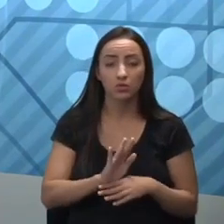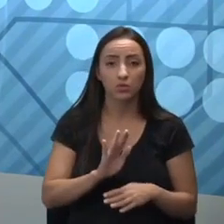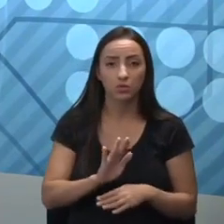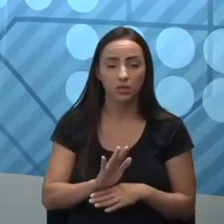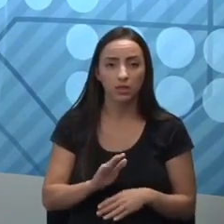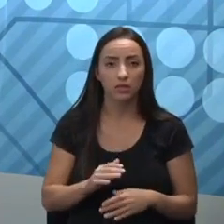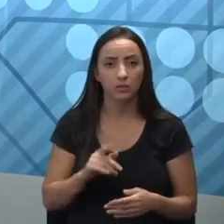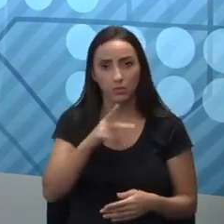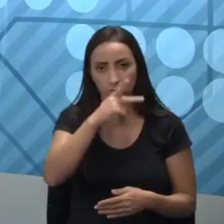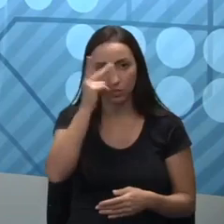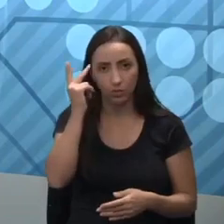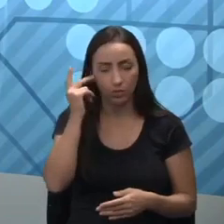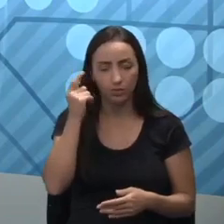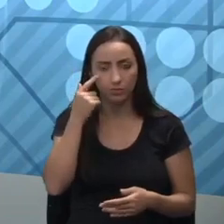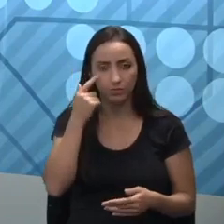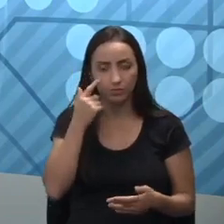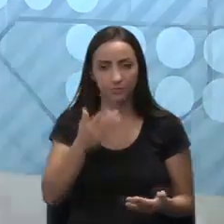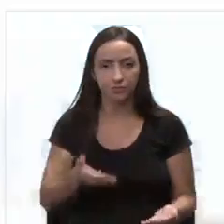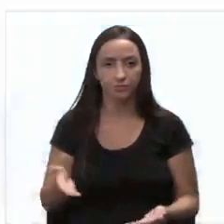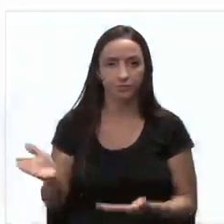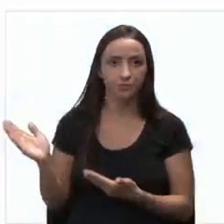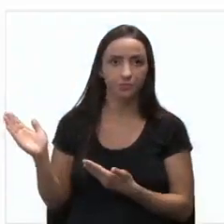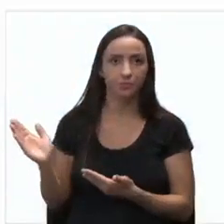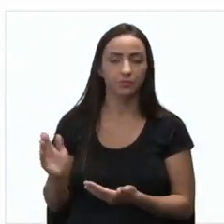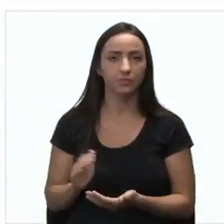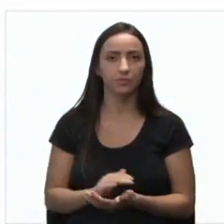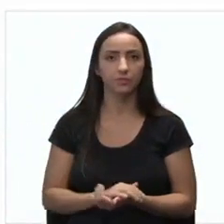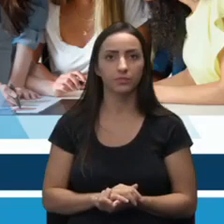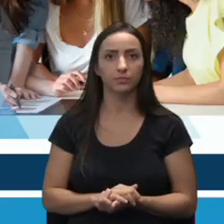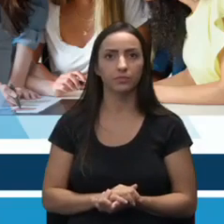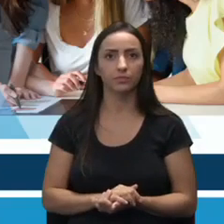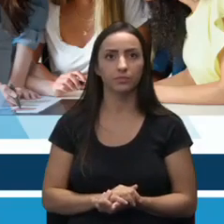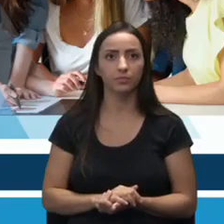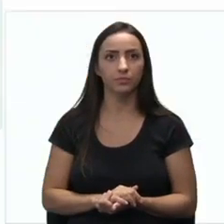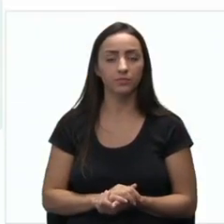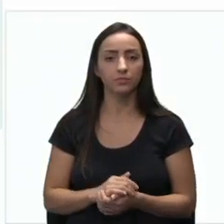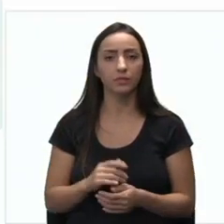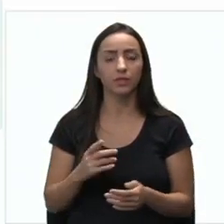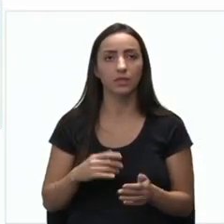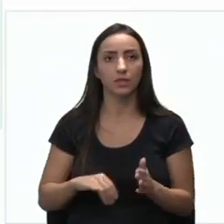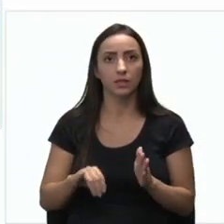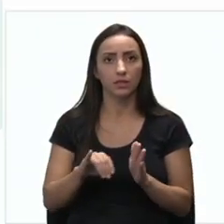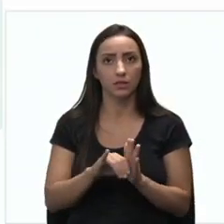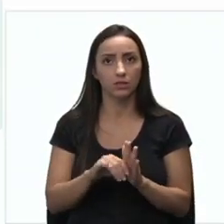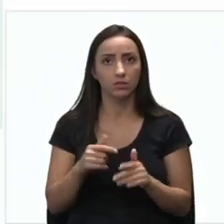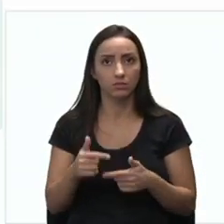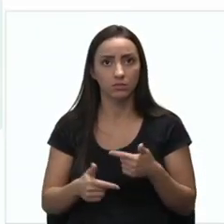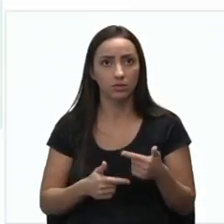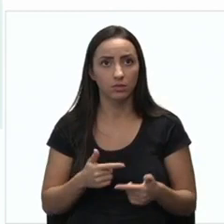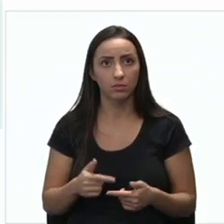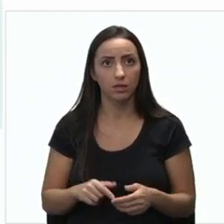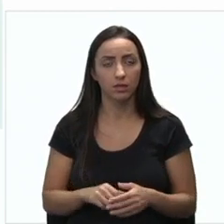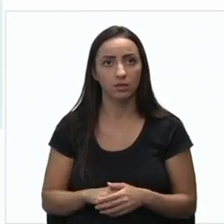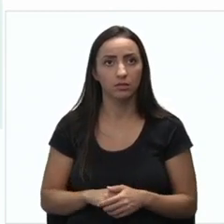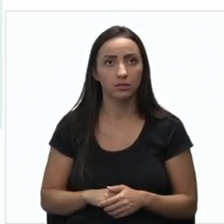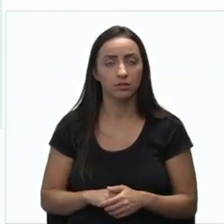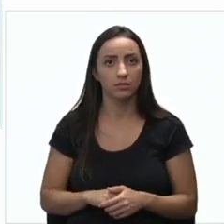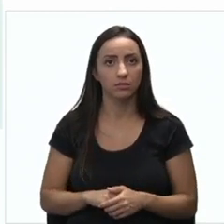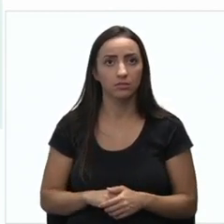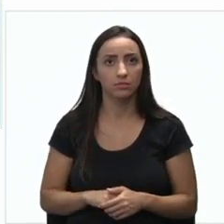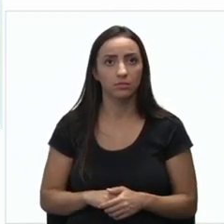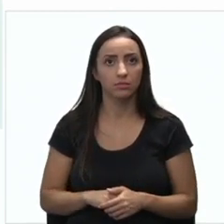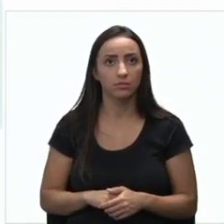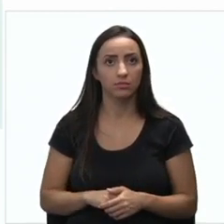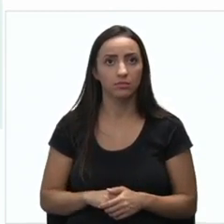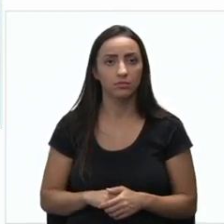esse indivíduo. Então, vamos ali para o quadro, falar da questão do trabalho, da